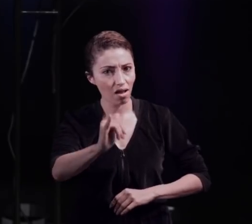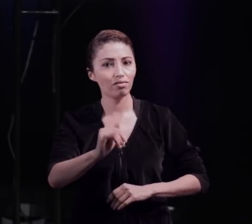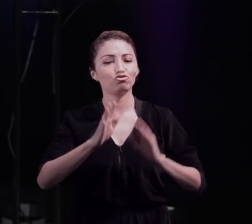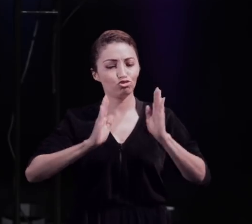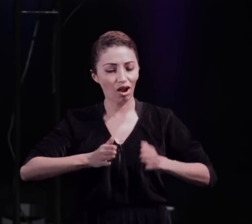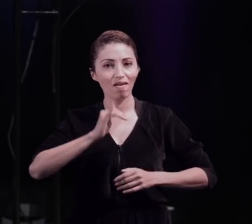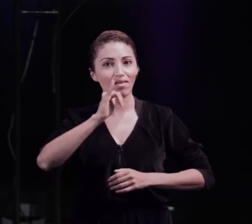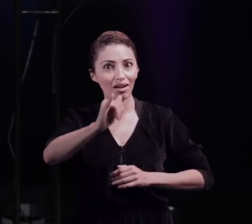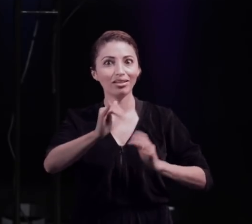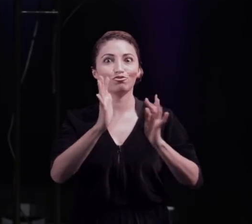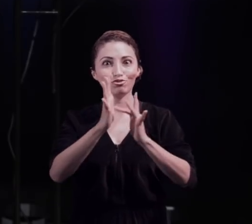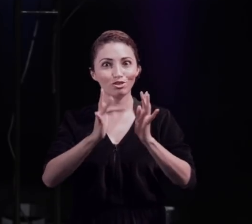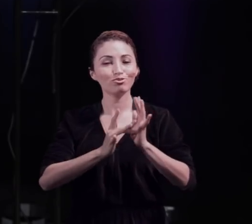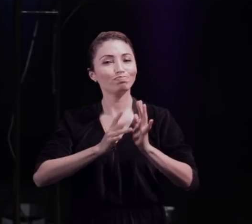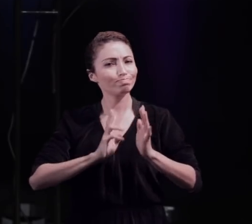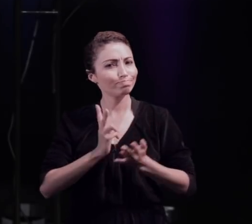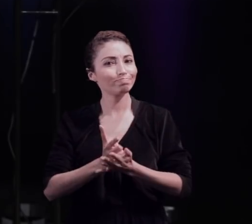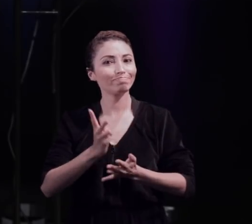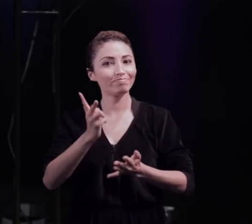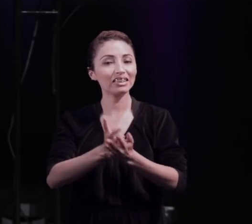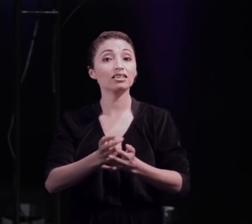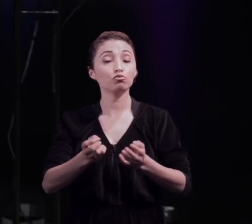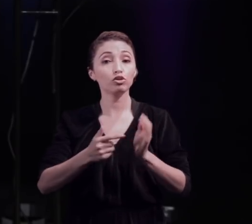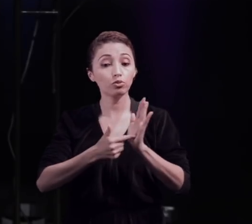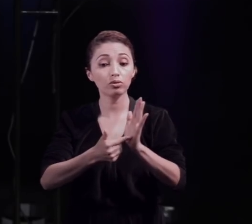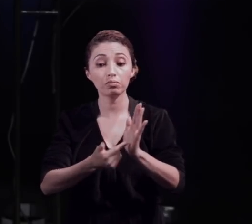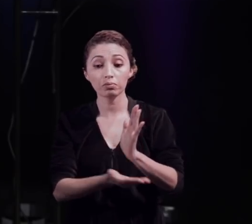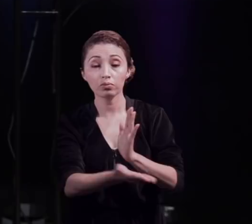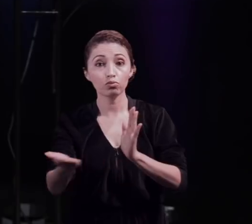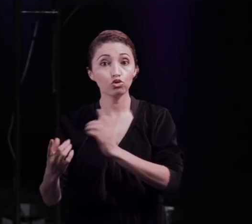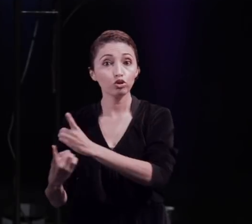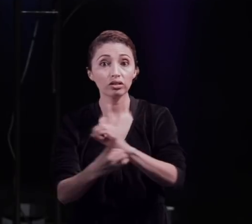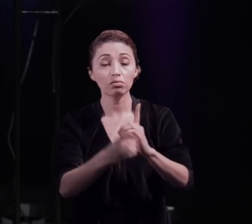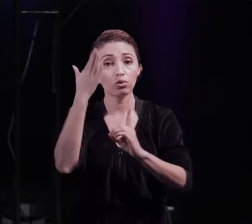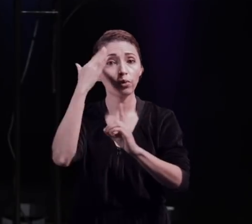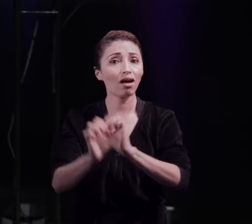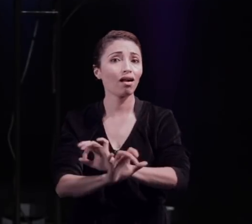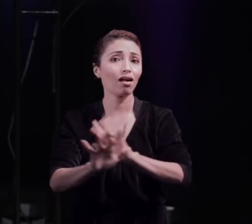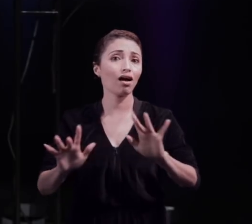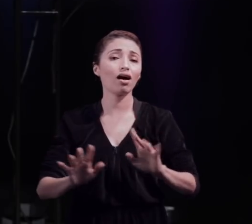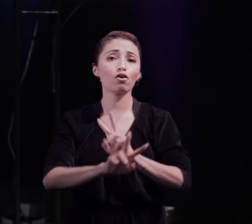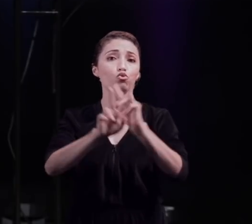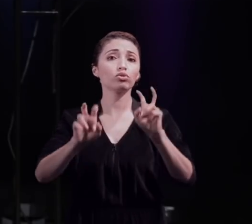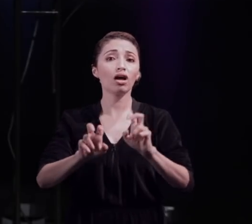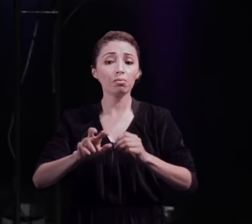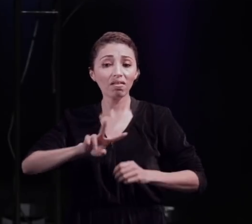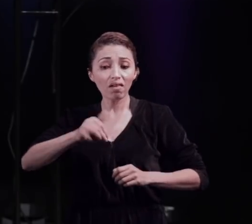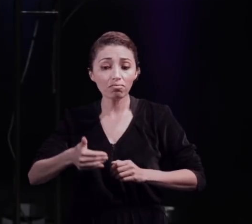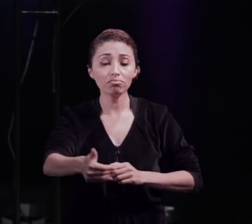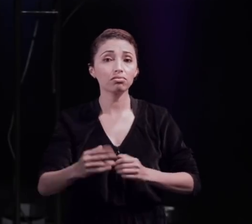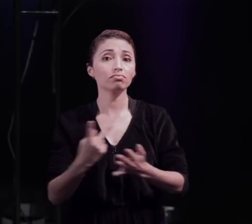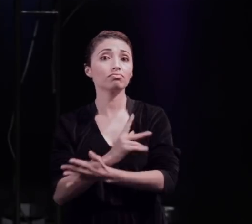dito. Jesus vem esclarecendo os seus discípulos sobre aquilo que estava